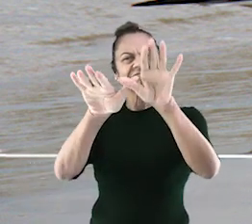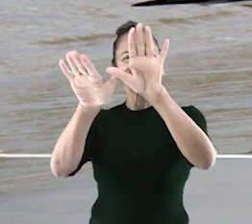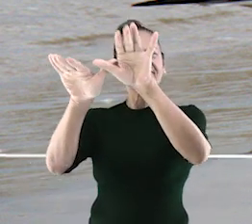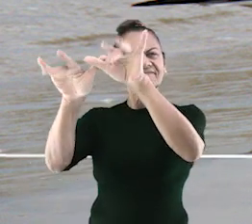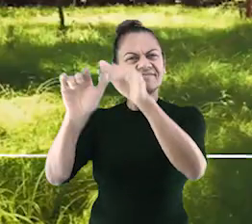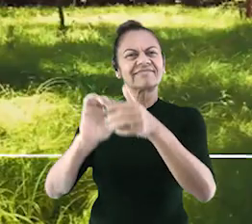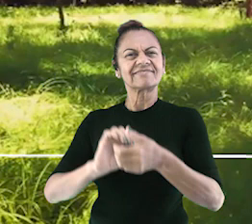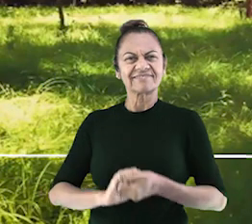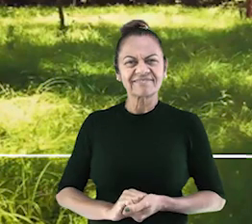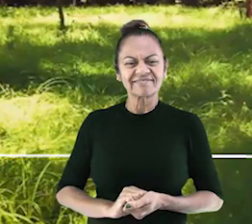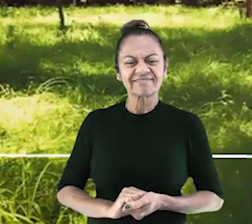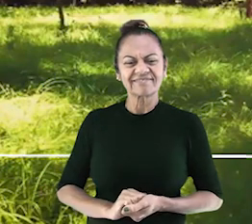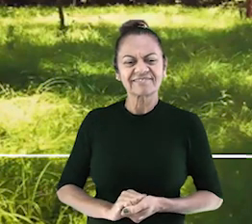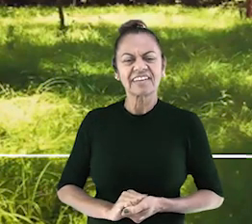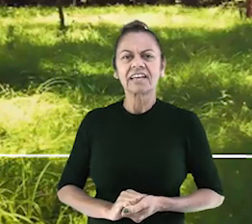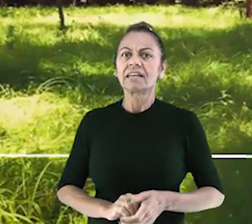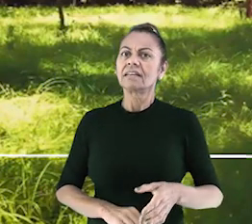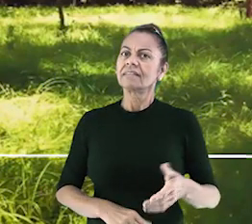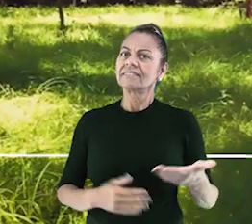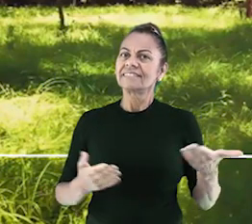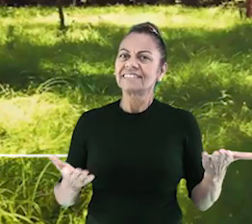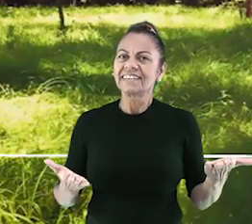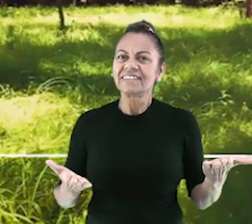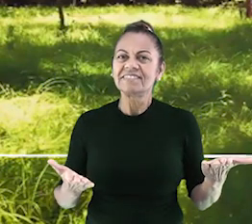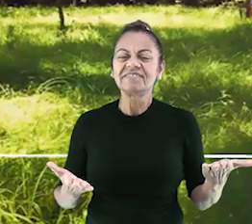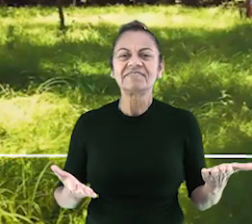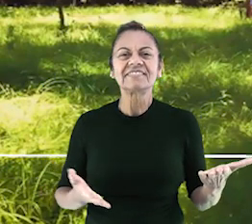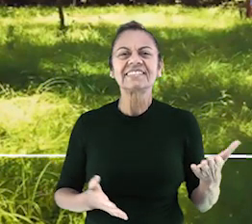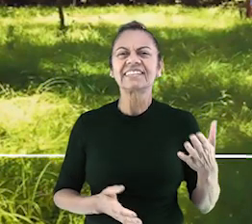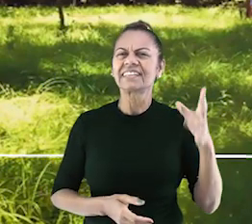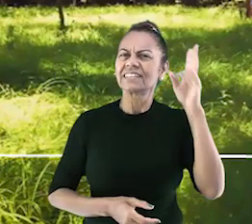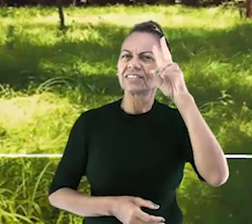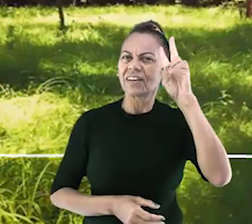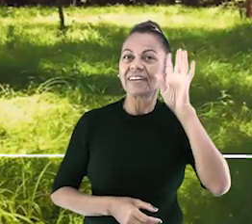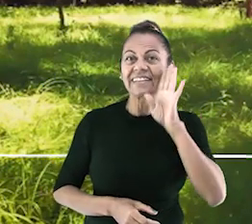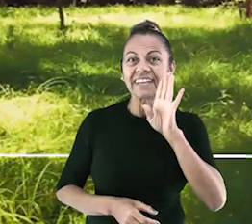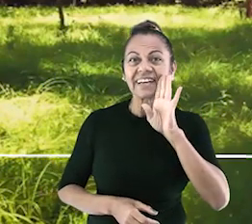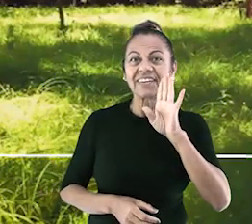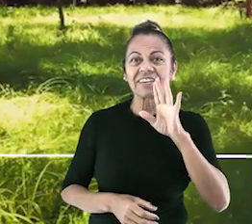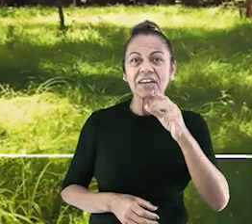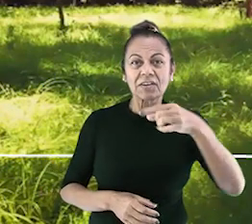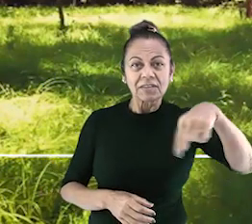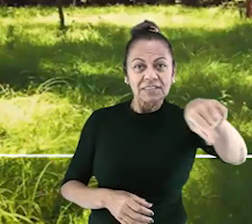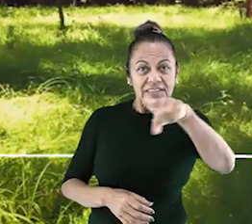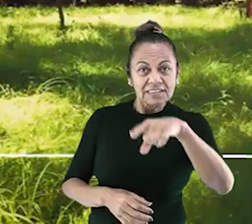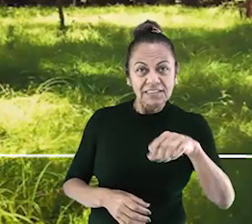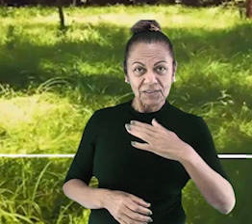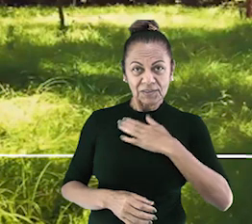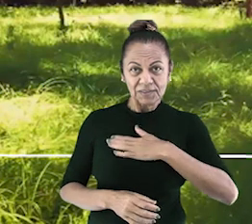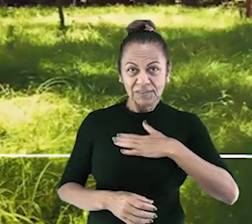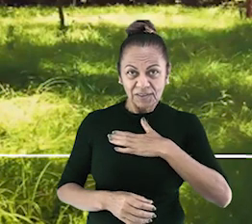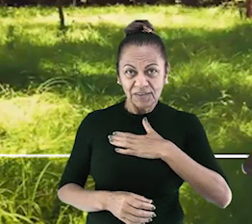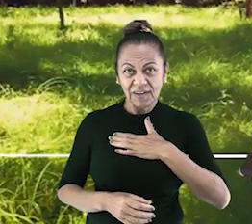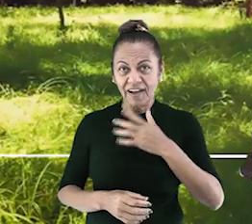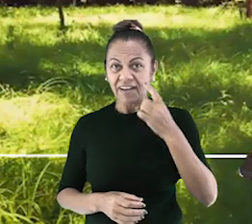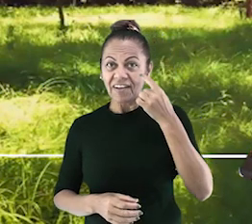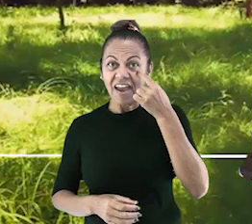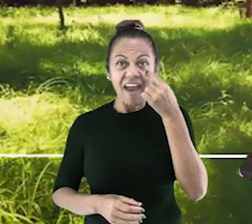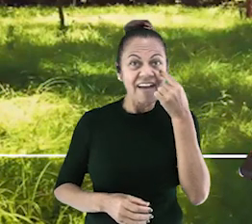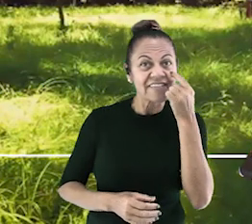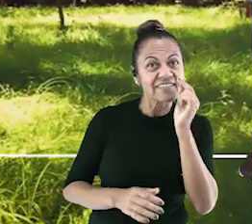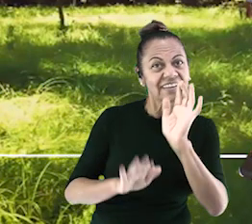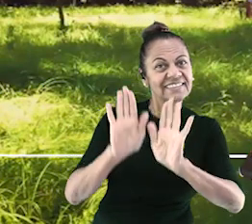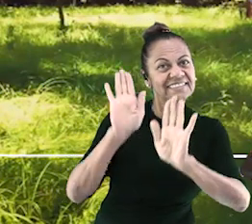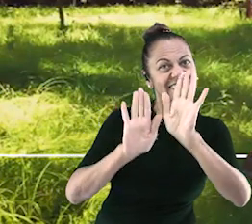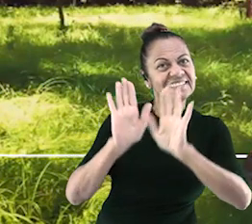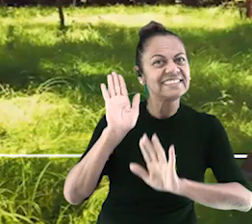voos. Pessoal, que história legal, né? Quem gostou? Eu quero ver! Põe a